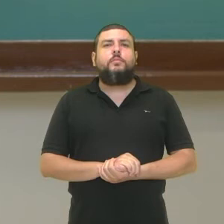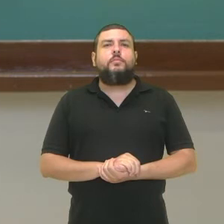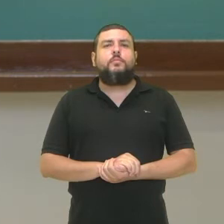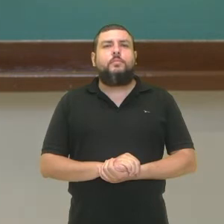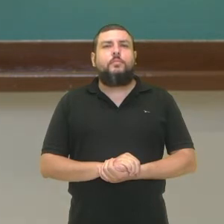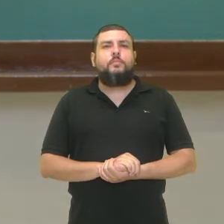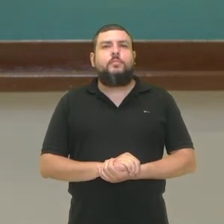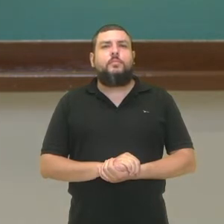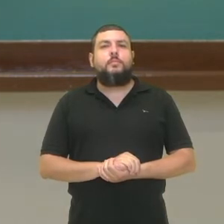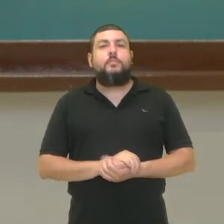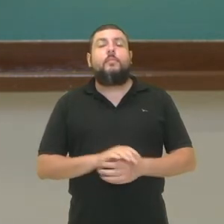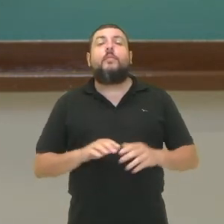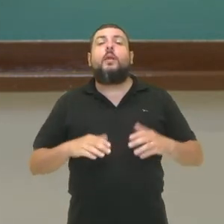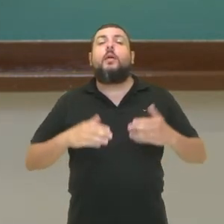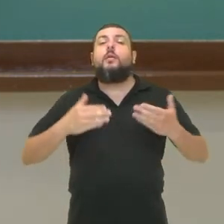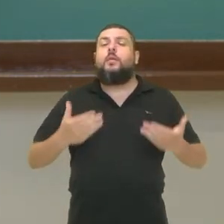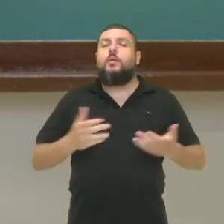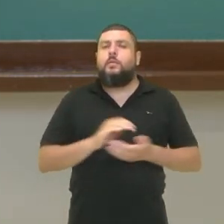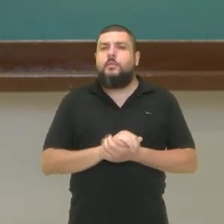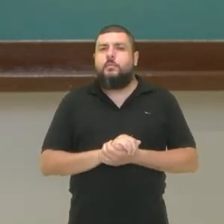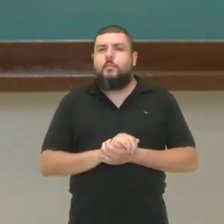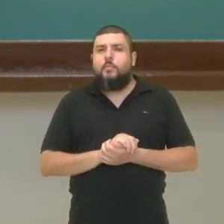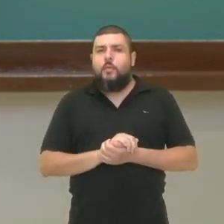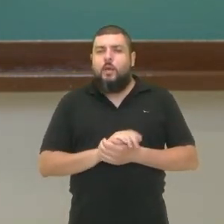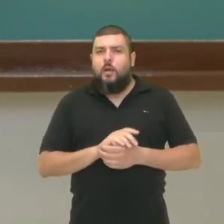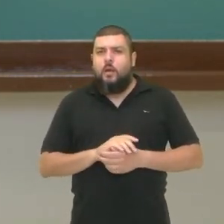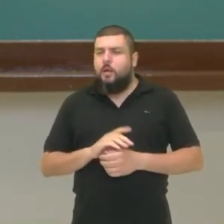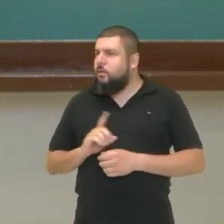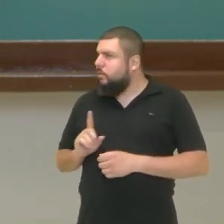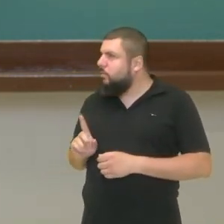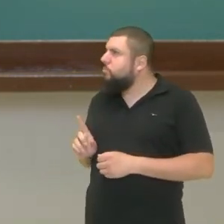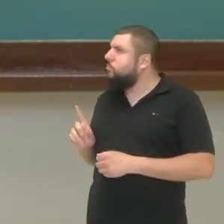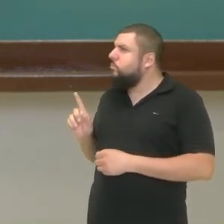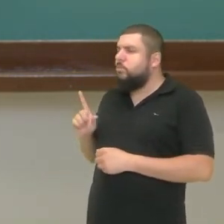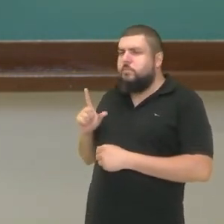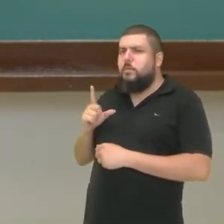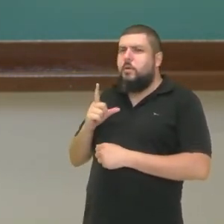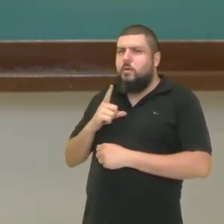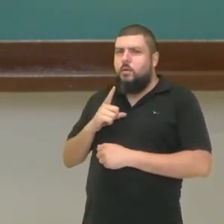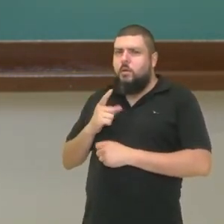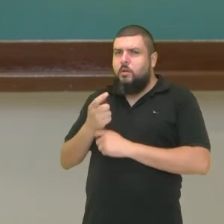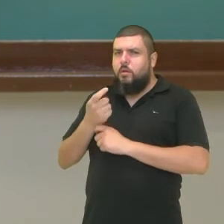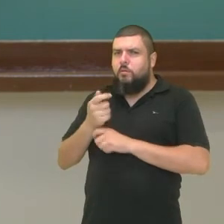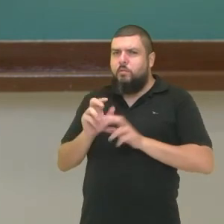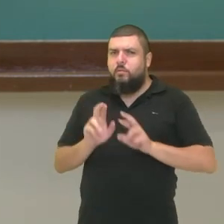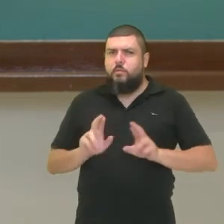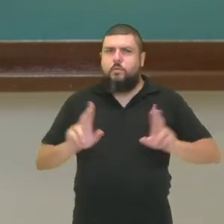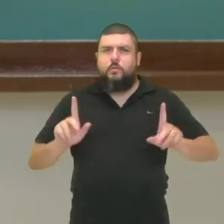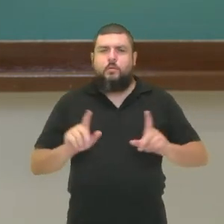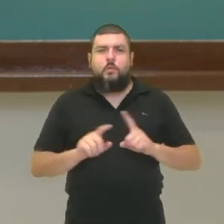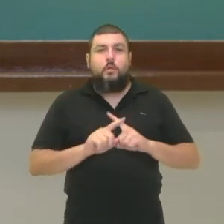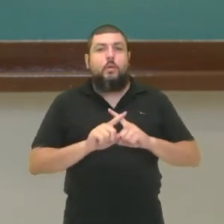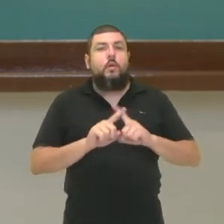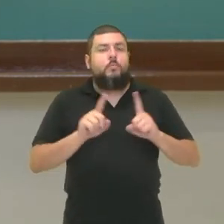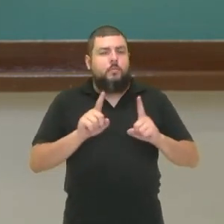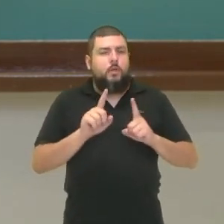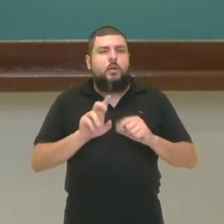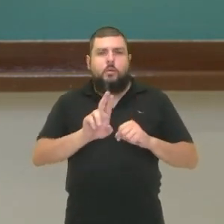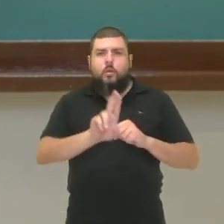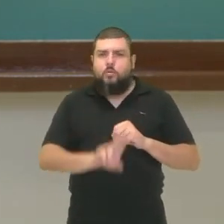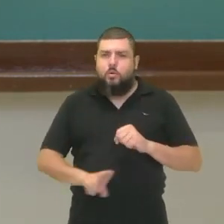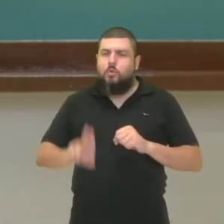E aí, galera, esse exercício mudou um instantinho ali, mas bastante interessante, um exercício bastante aplicado dentro da